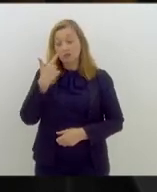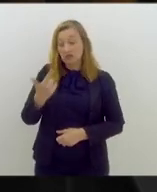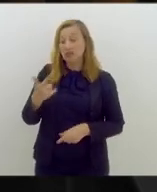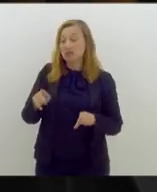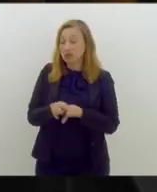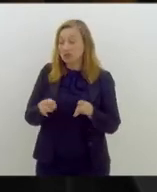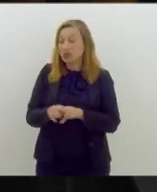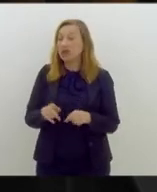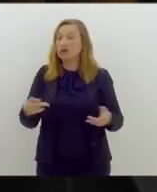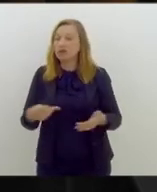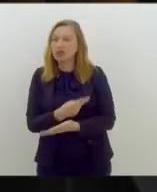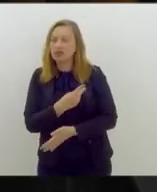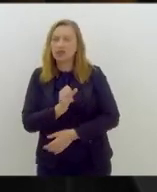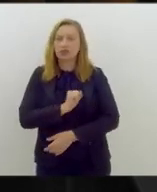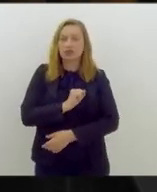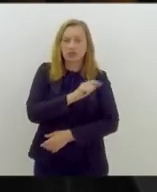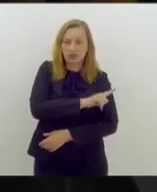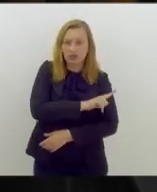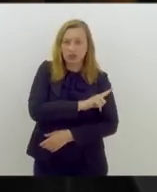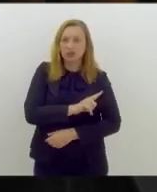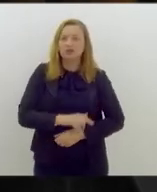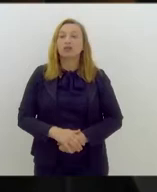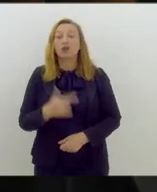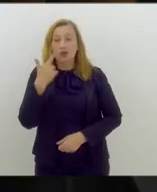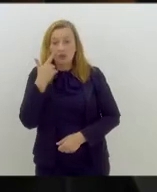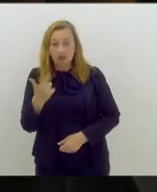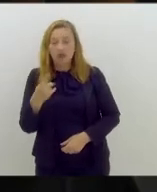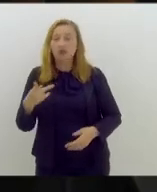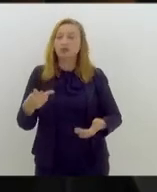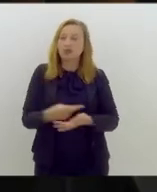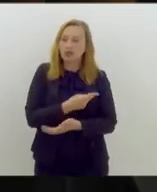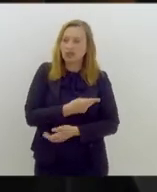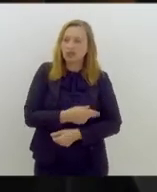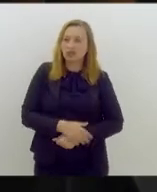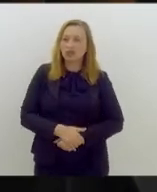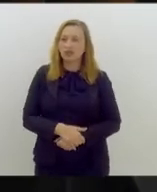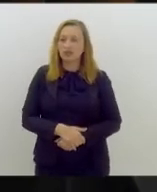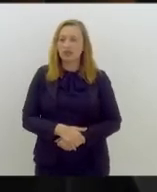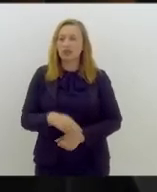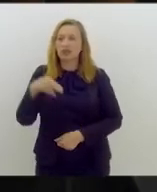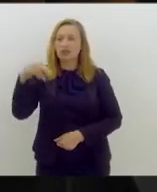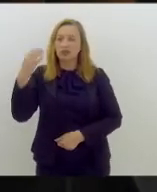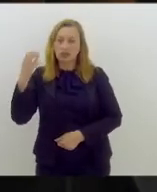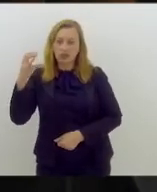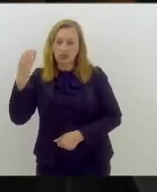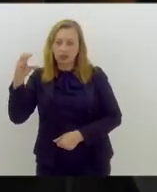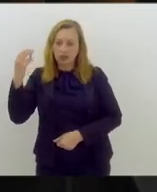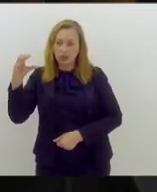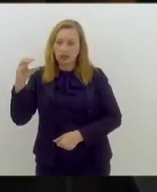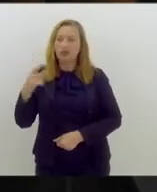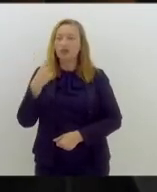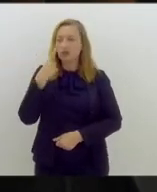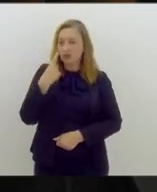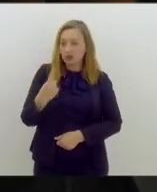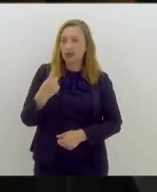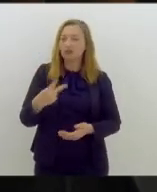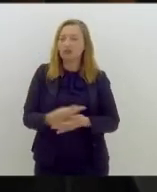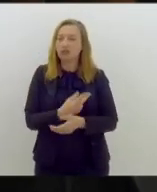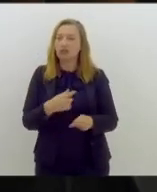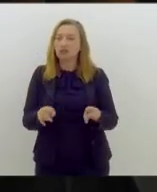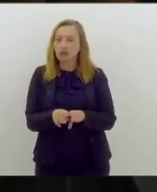em São Gonçalo eu vi se repetir em Niterói e vi